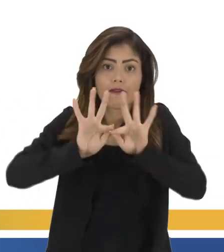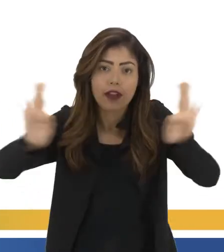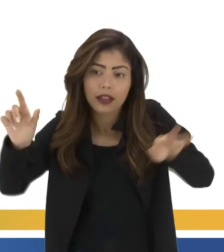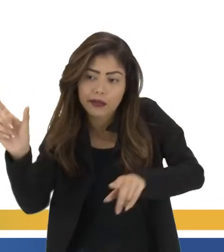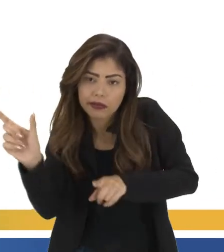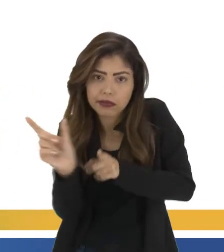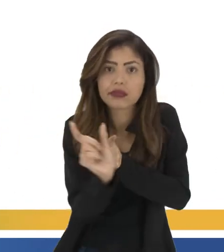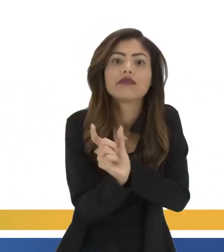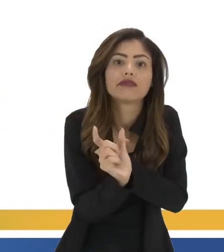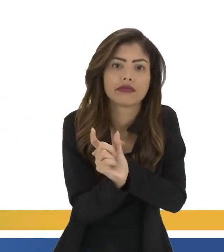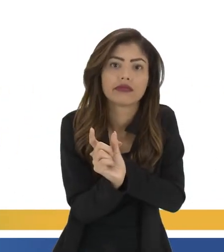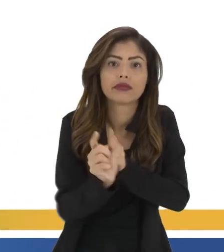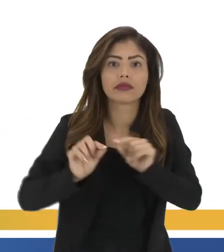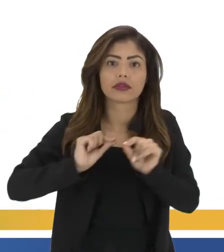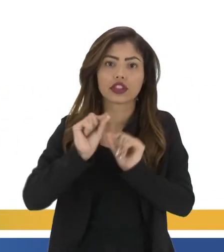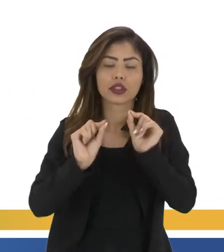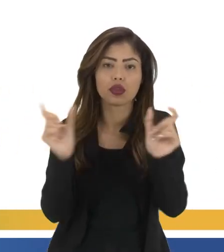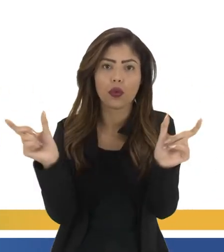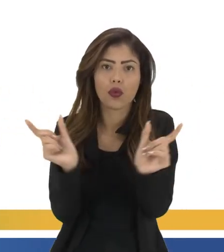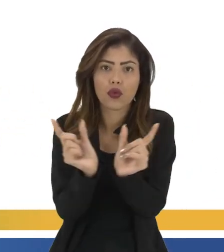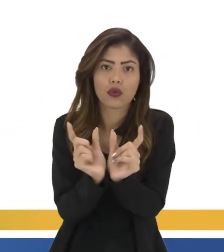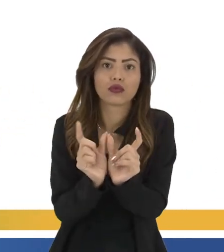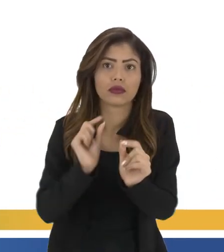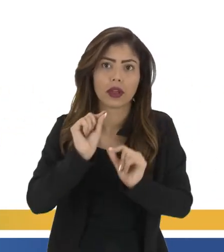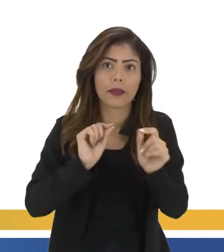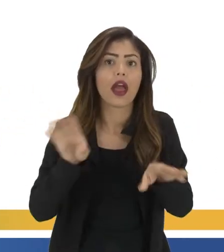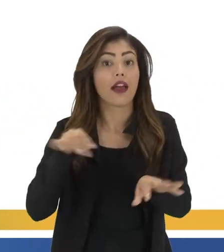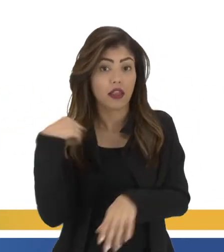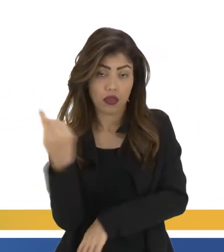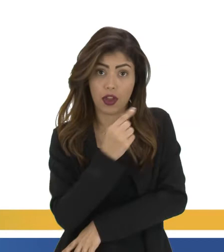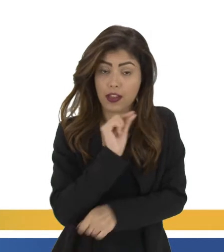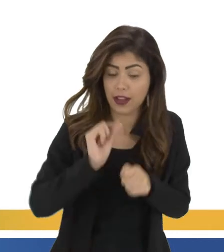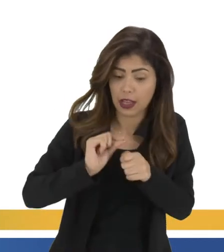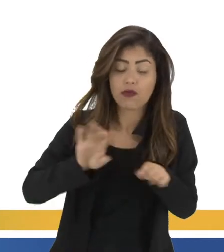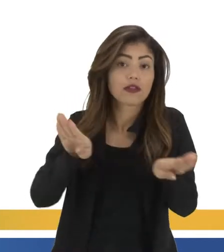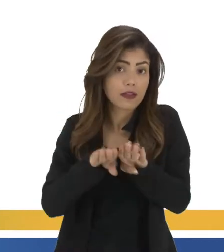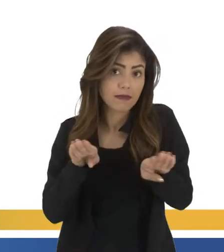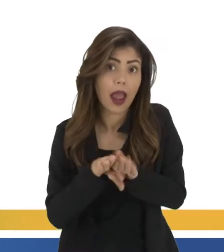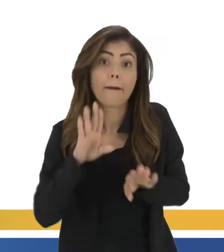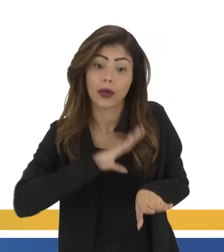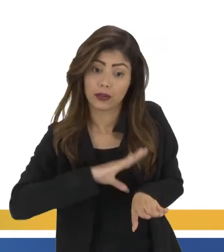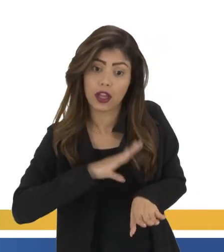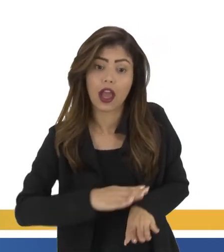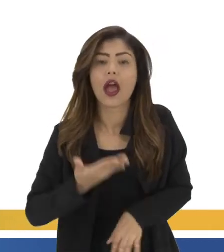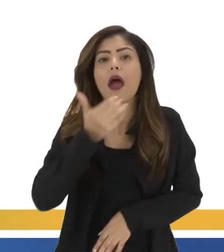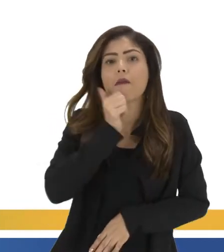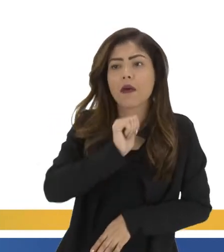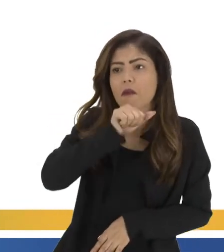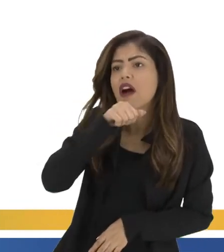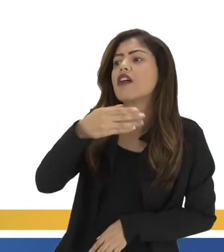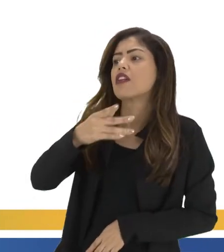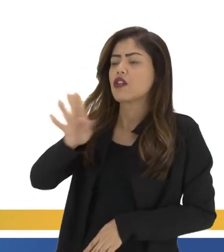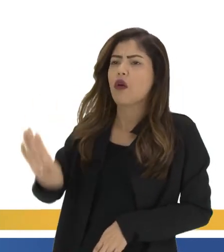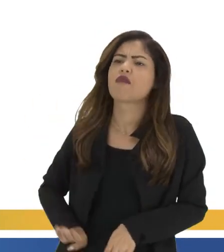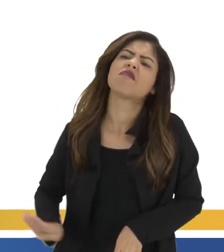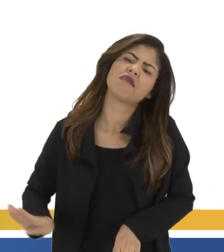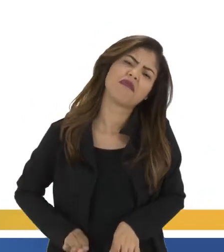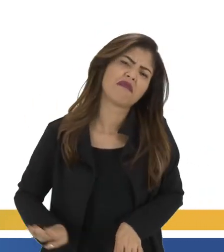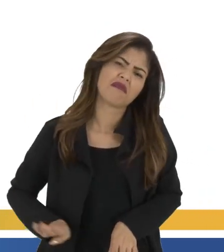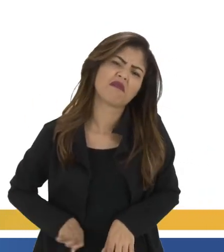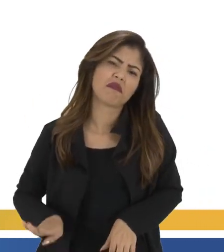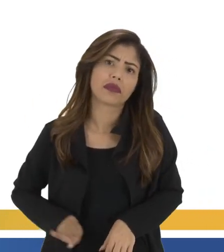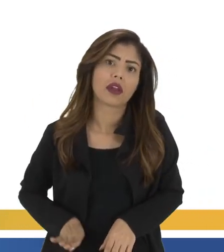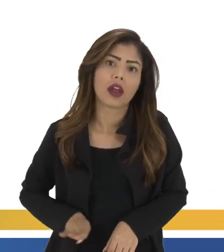mais abreviado mesmo. A gente faz isso também em português. Por exemplo, você está em casa, você diz, mãe, tô com fome. Você não diz, mãe,